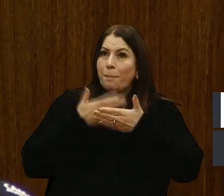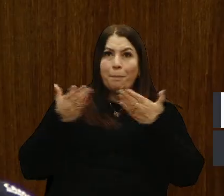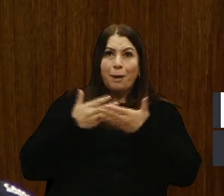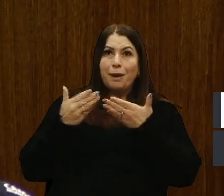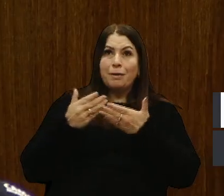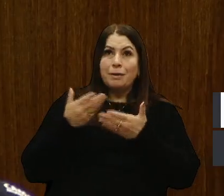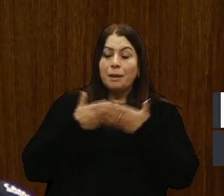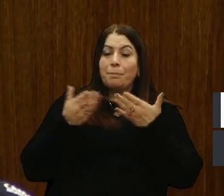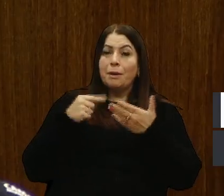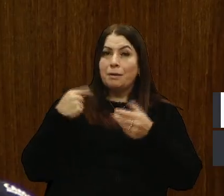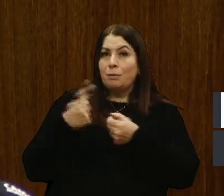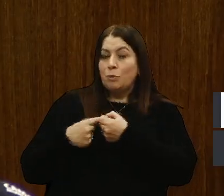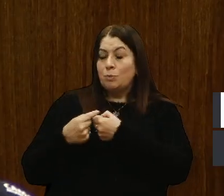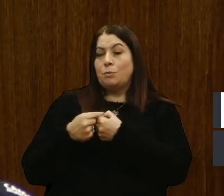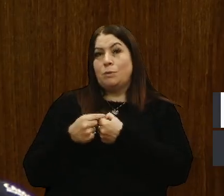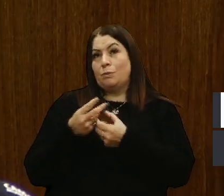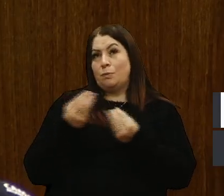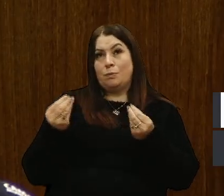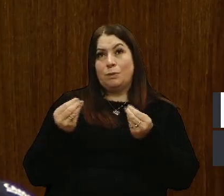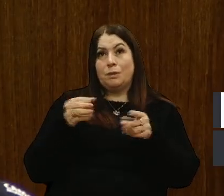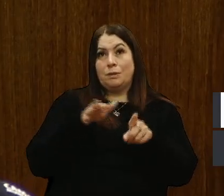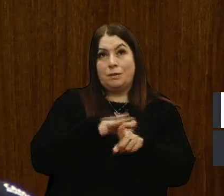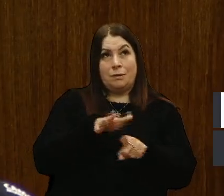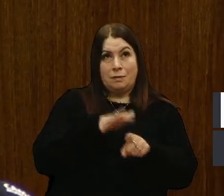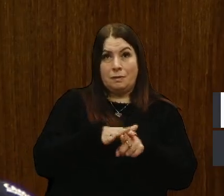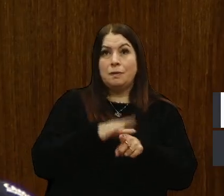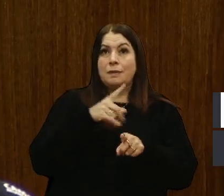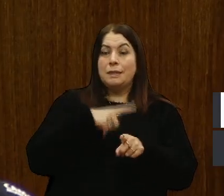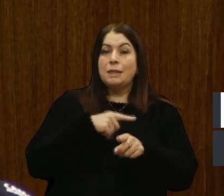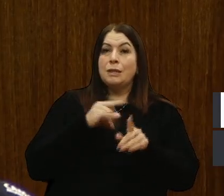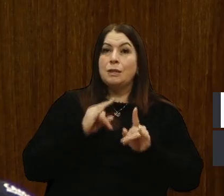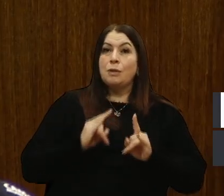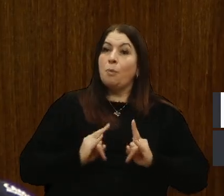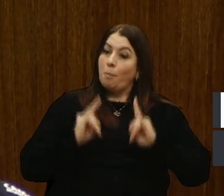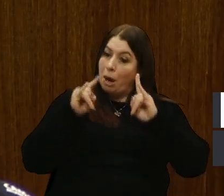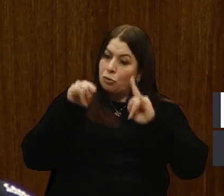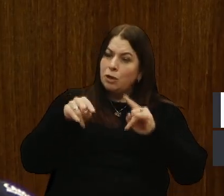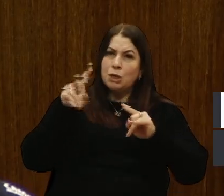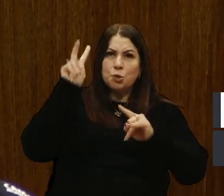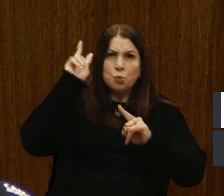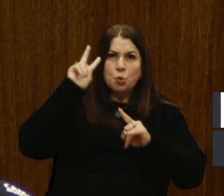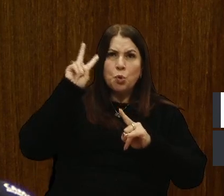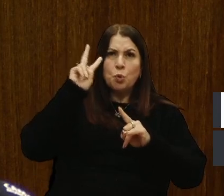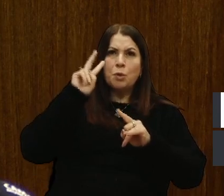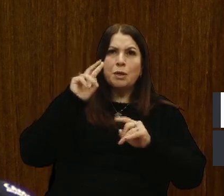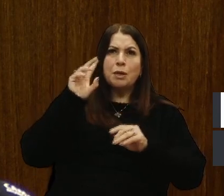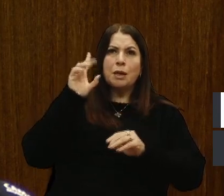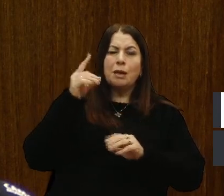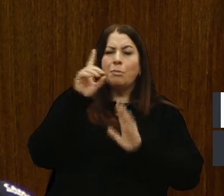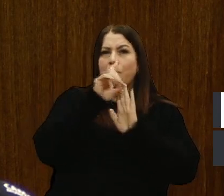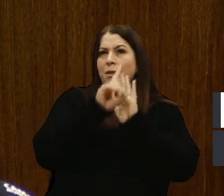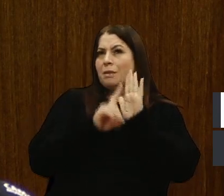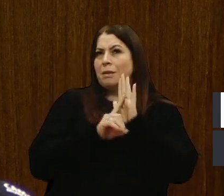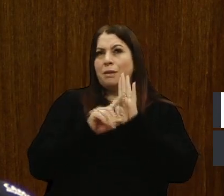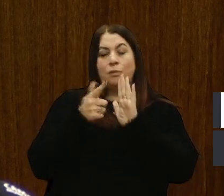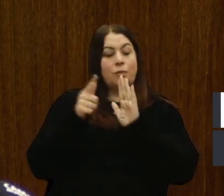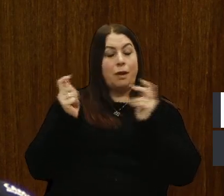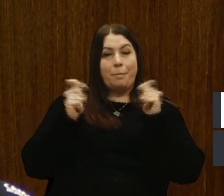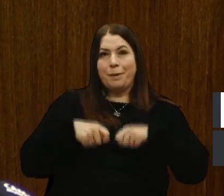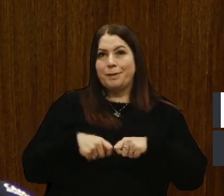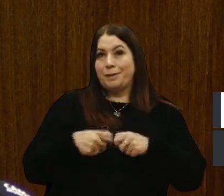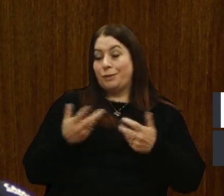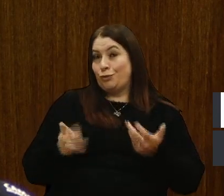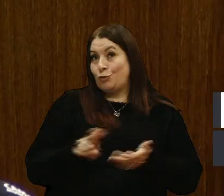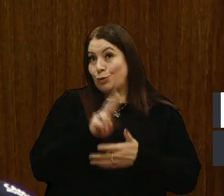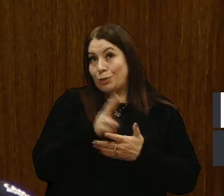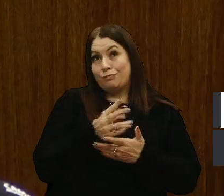perde é o nosso município, que tem muitas demandas. Nós temos um prédio histórico que foi passado há uma década e nós não temos a capacidade de usar.